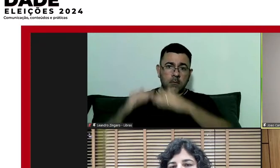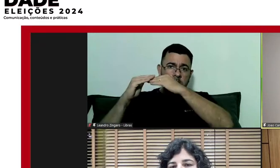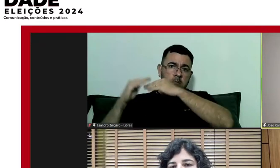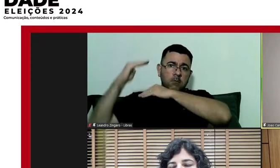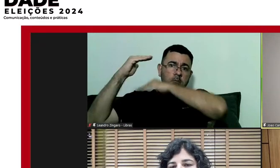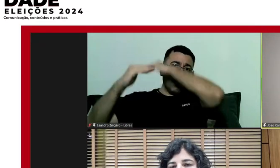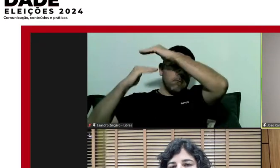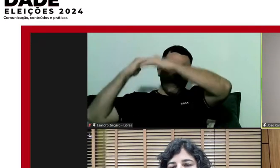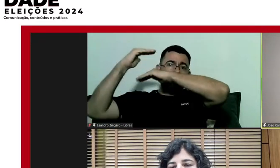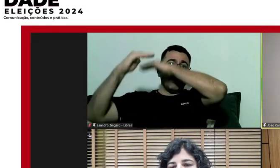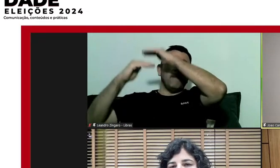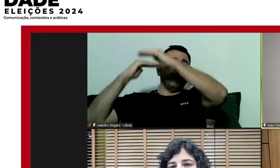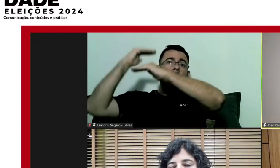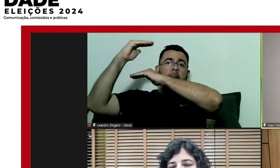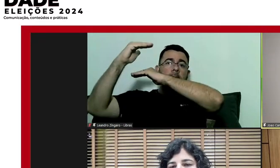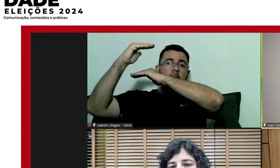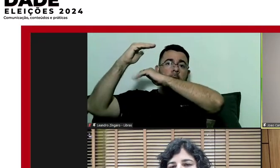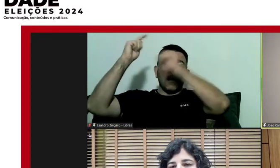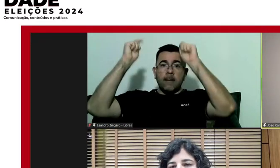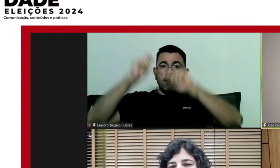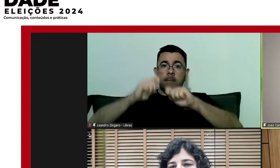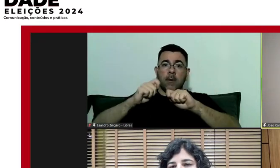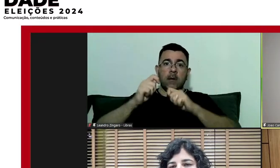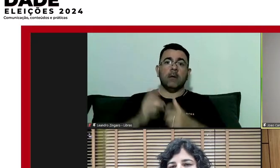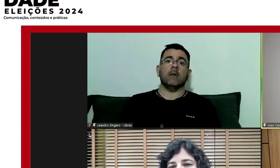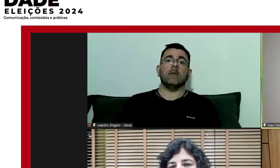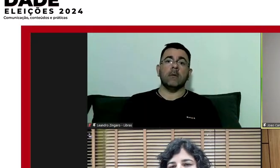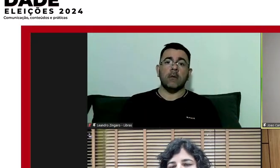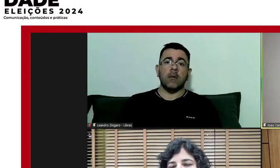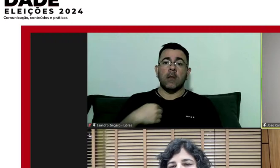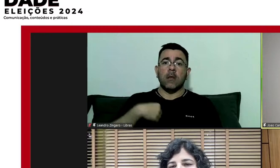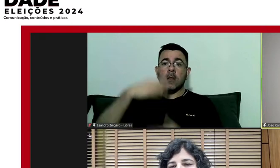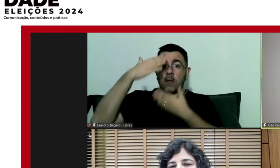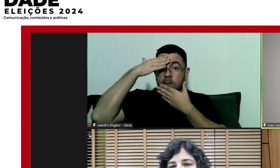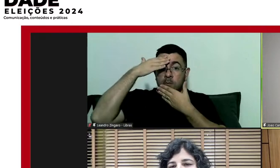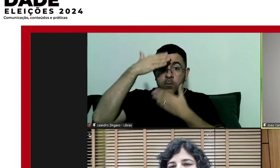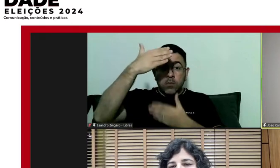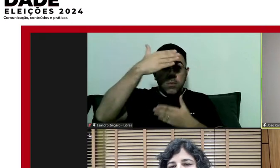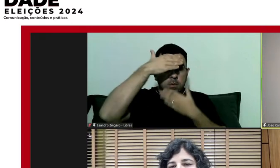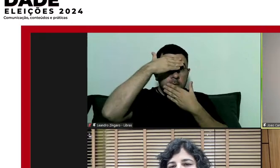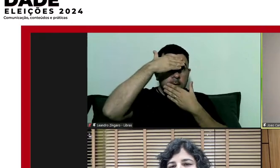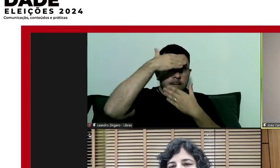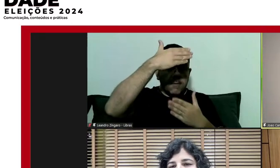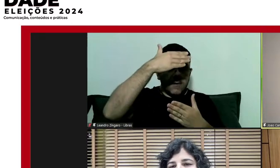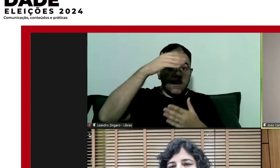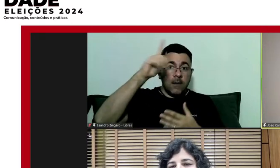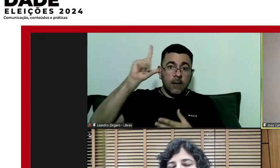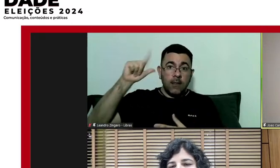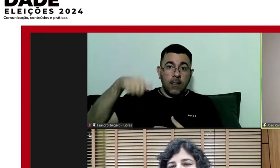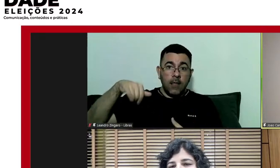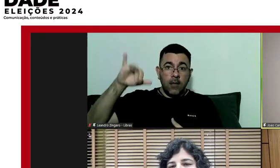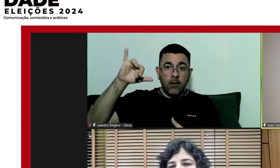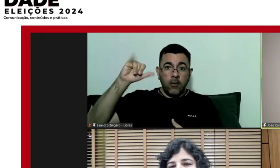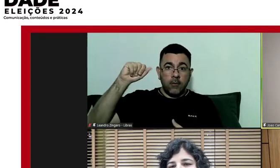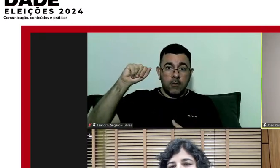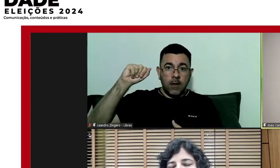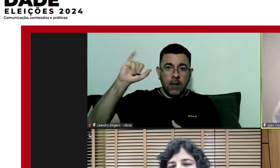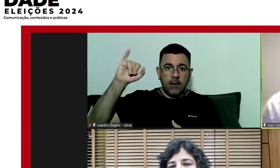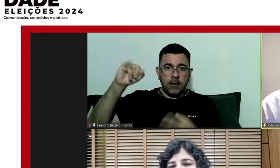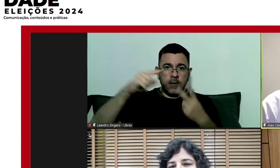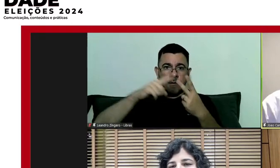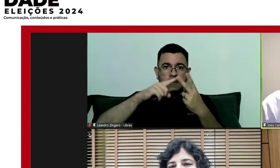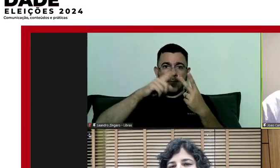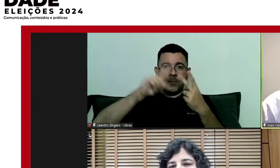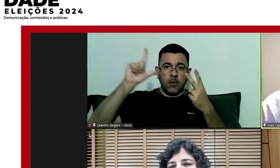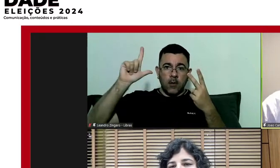levantando Então eu acho que é um pouco disso agradecer aqui mais uma vez a Leonel a Luciana a Rafa aqui